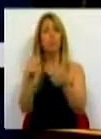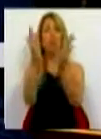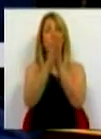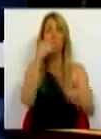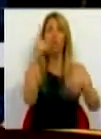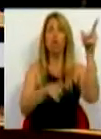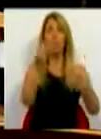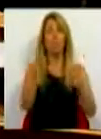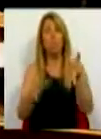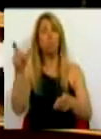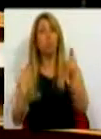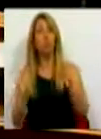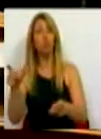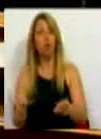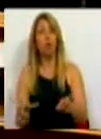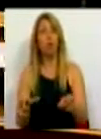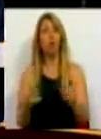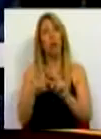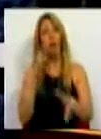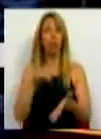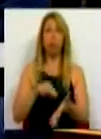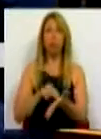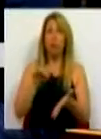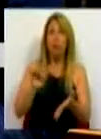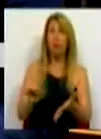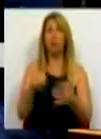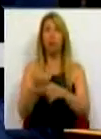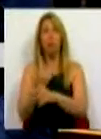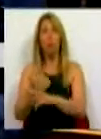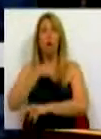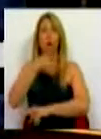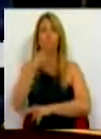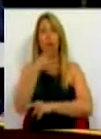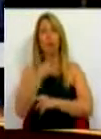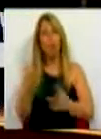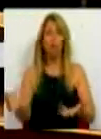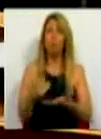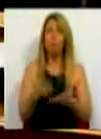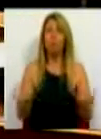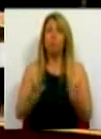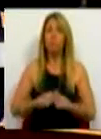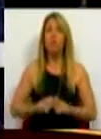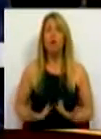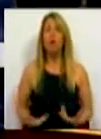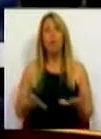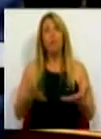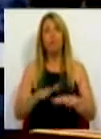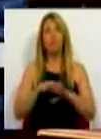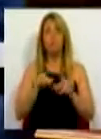Verdes, que hoje aqui debatemos, é uma iniciativa muito relevante e todos os partidos trazem para o